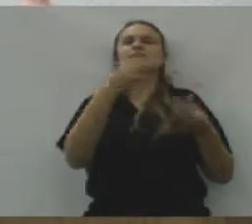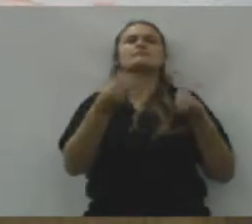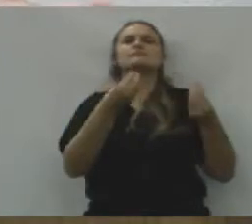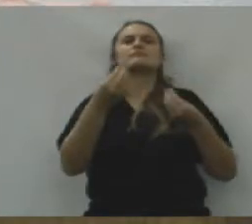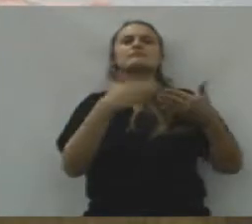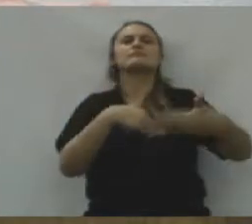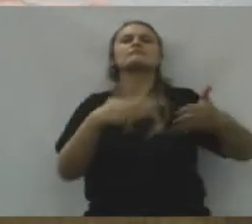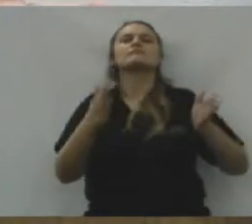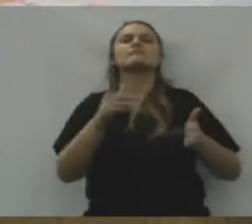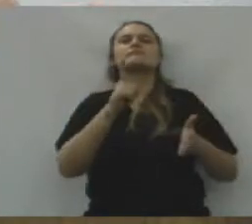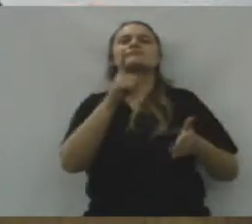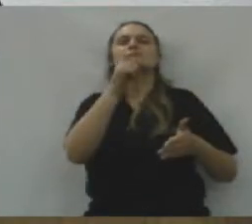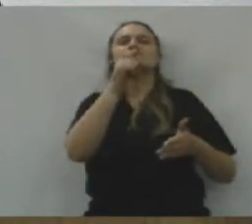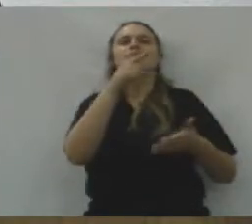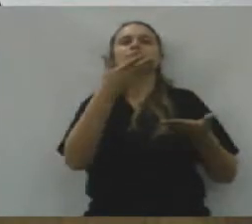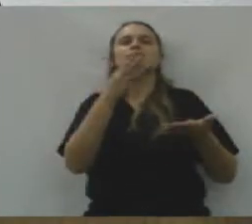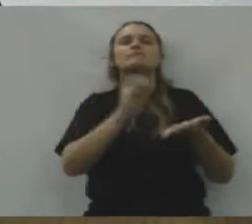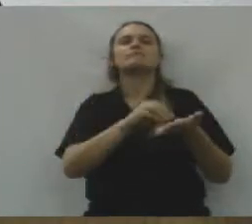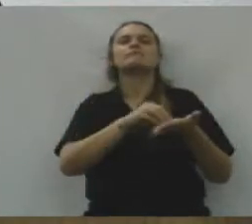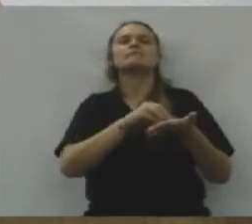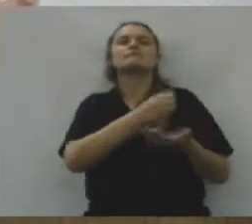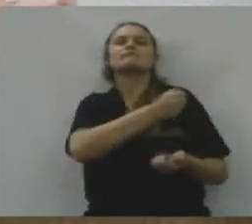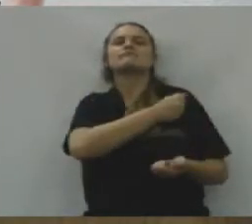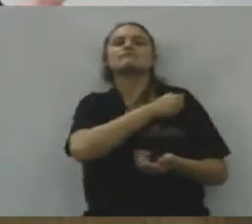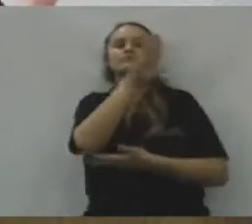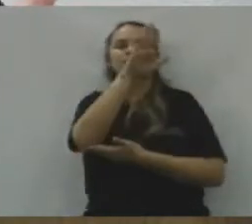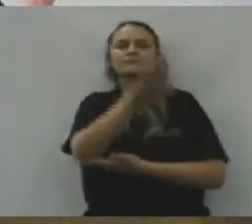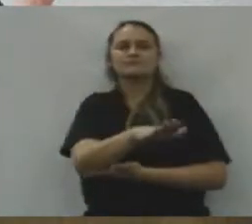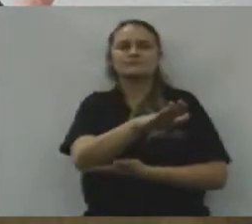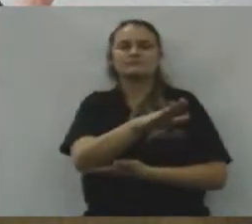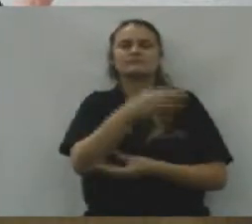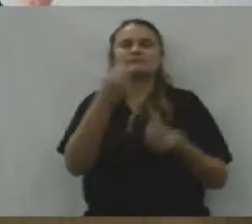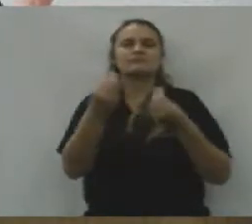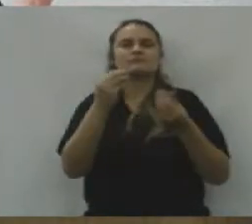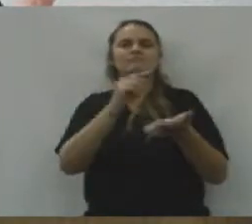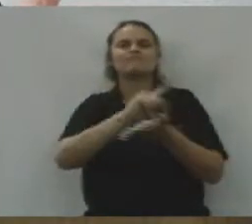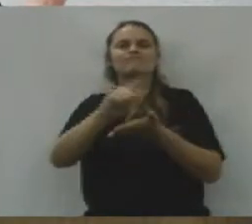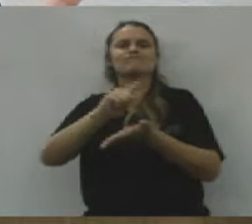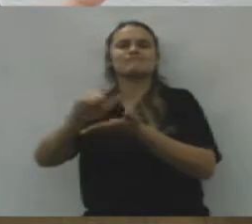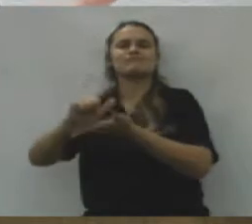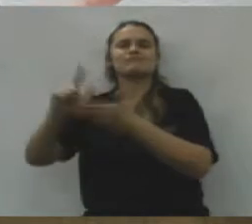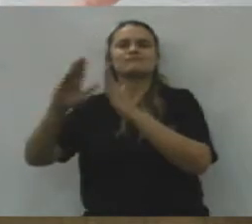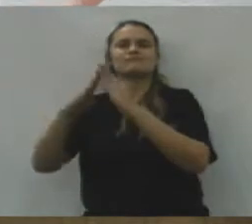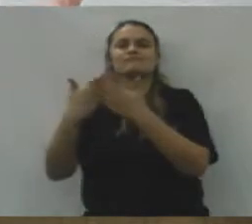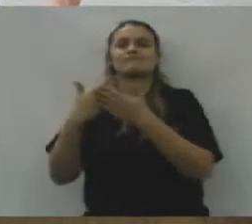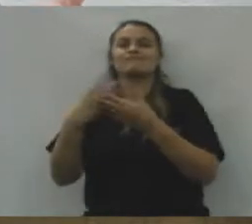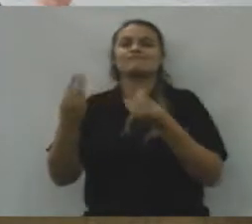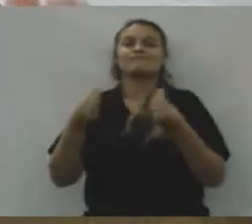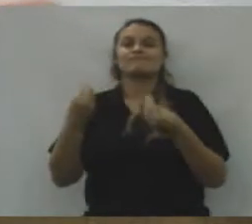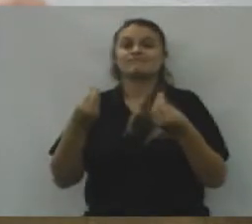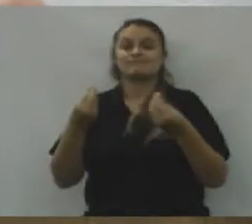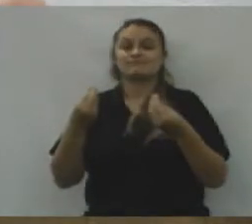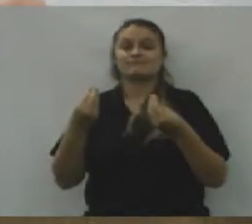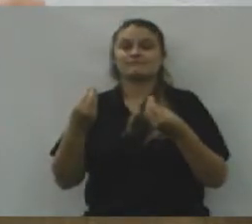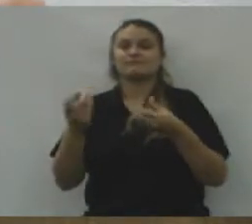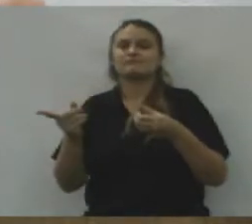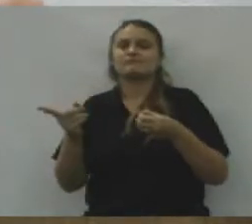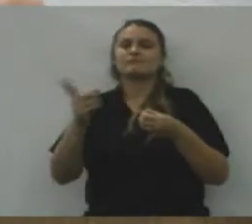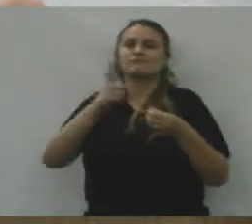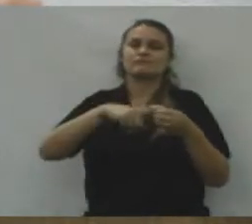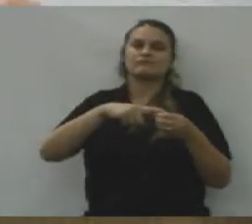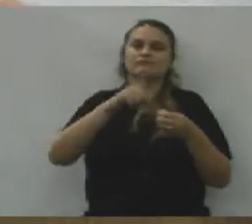temos nossas escolas? E os alunos da tarde? Higiene, né? Então, é para começar a voltar a